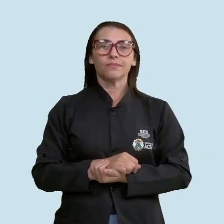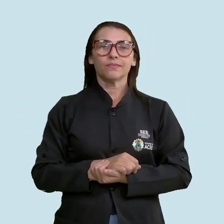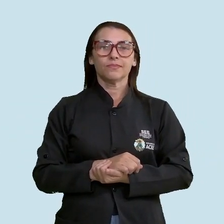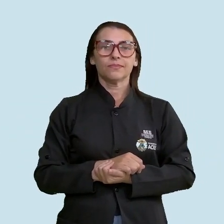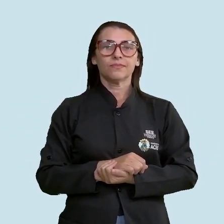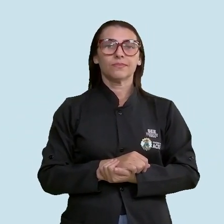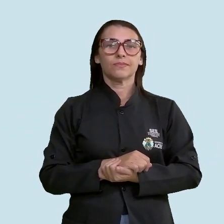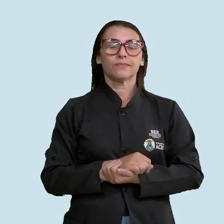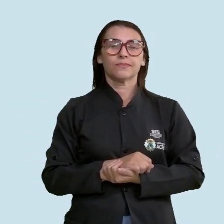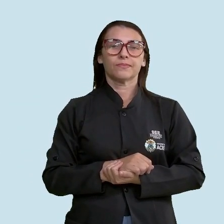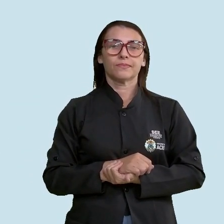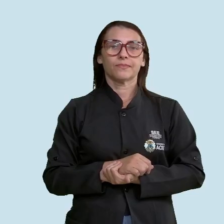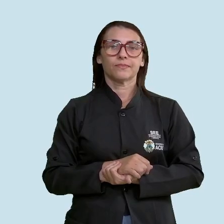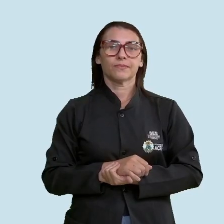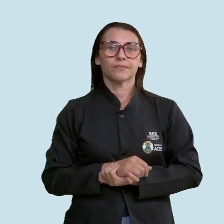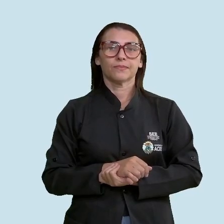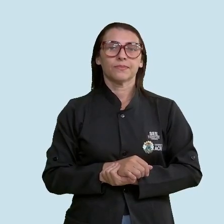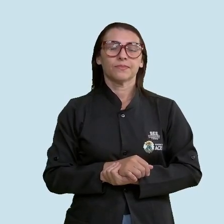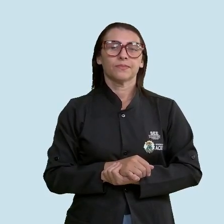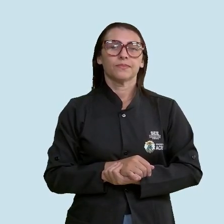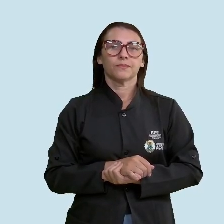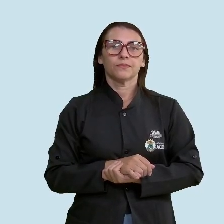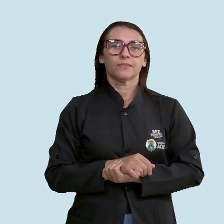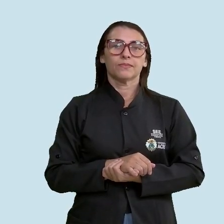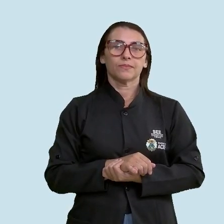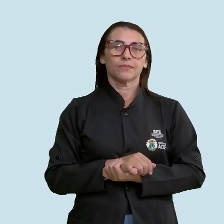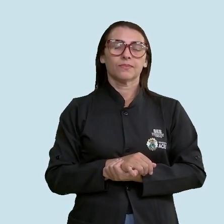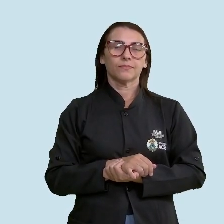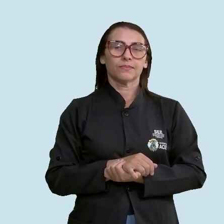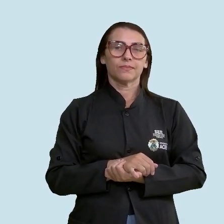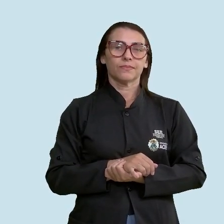Entra na roda e ginga, ginga.